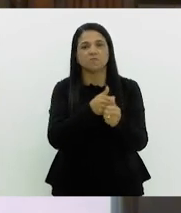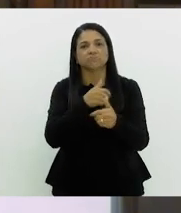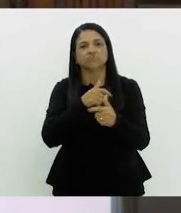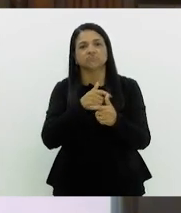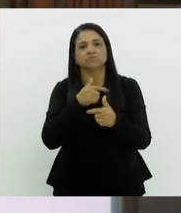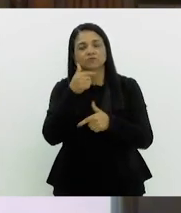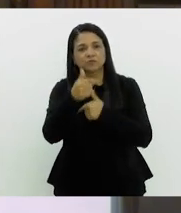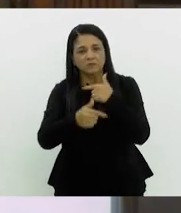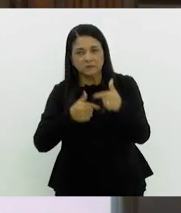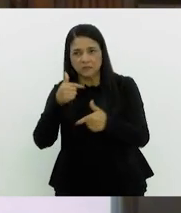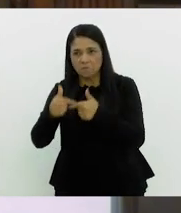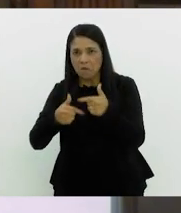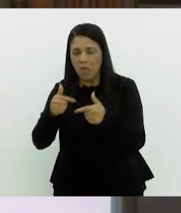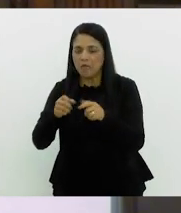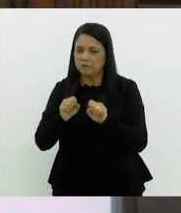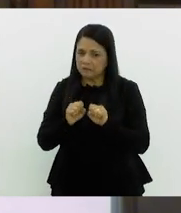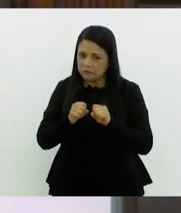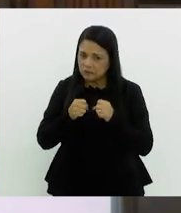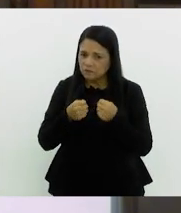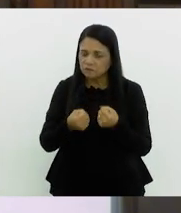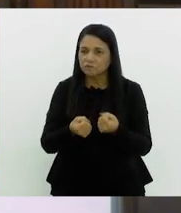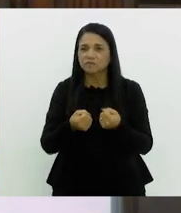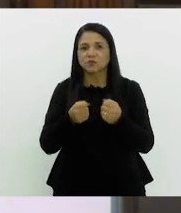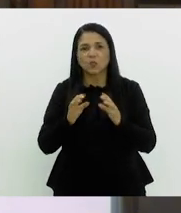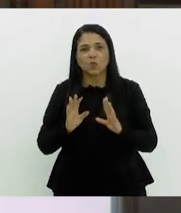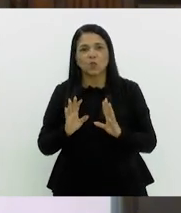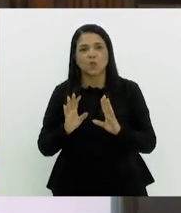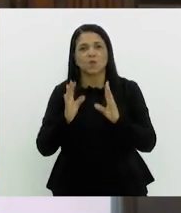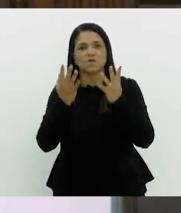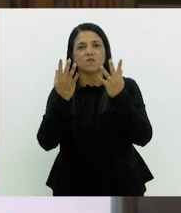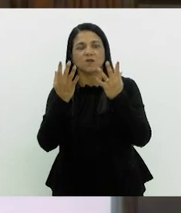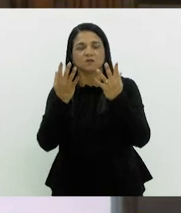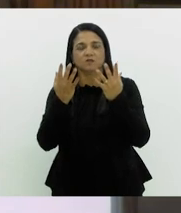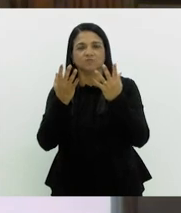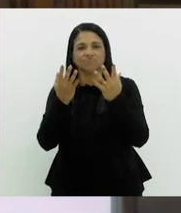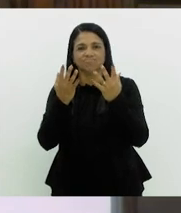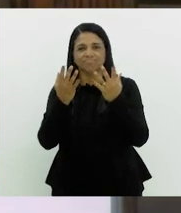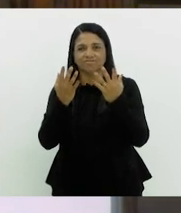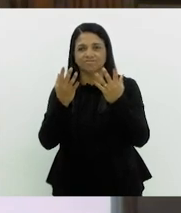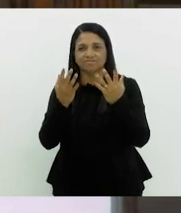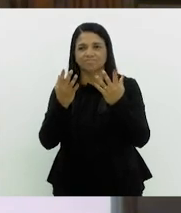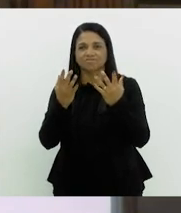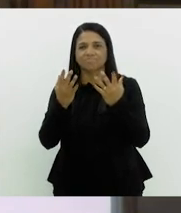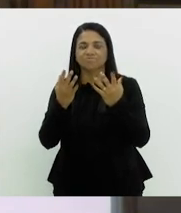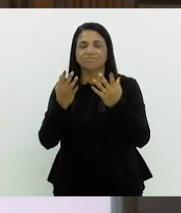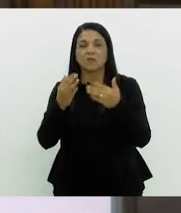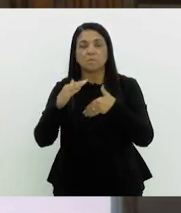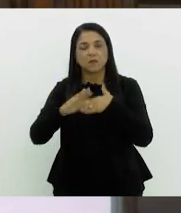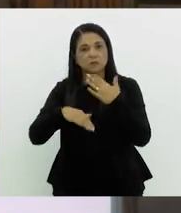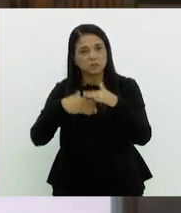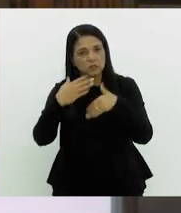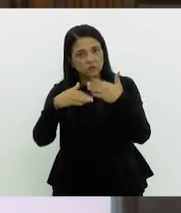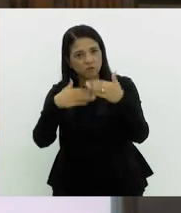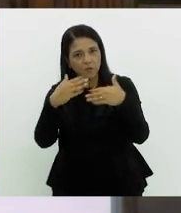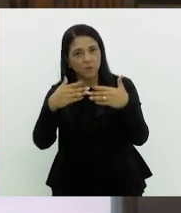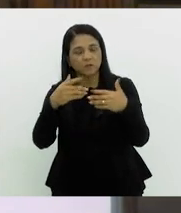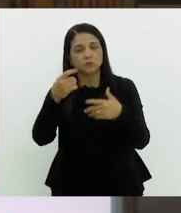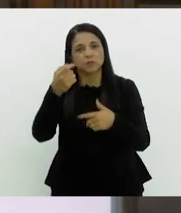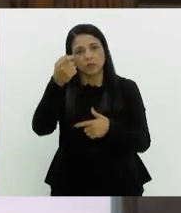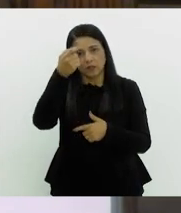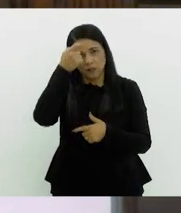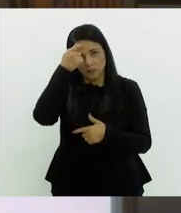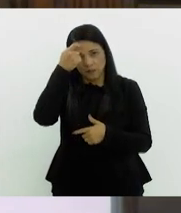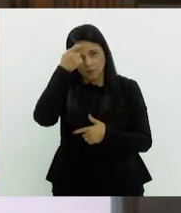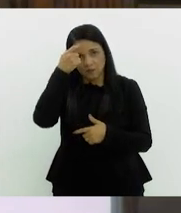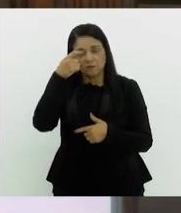esmerou muito para fazer desse evento um evento, acima de tudo, para o desenvolvimento intelectual de todos